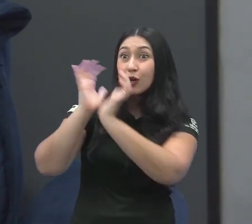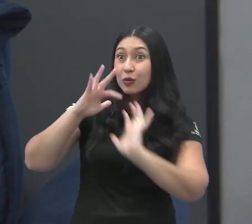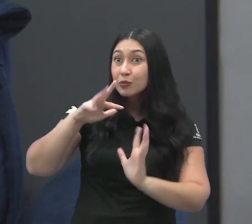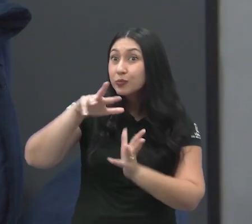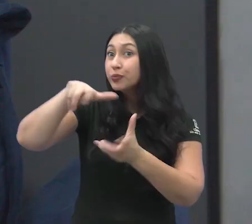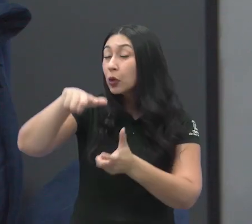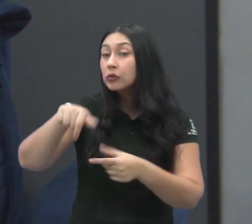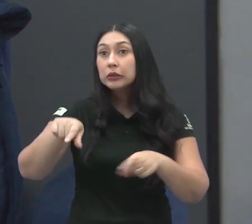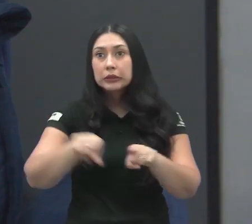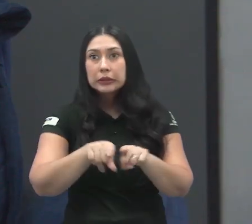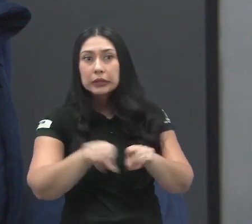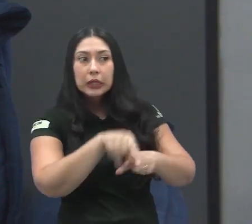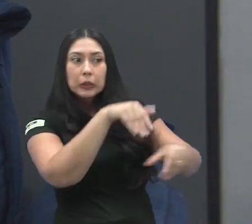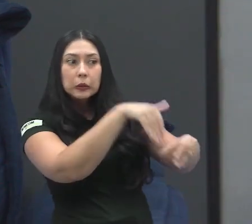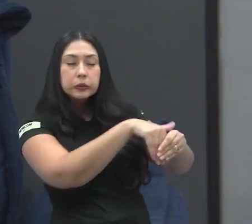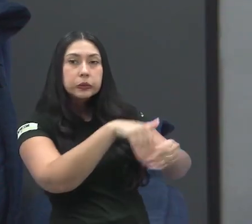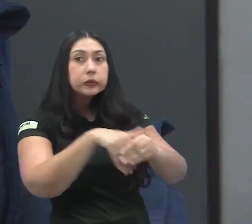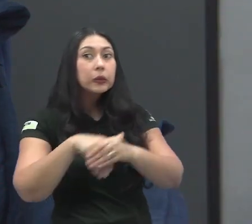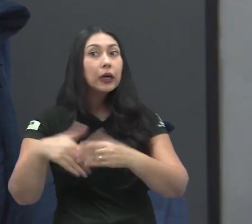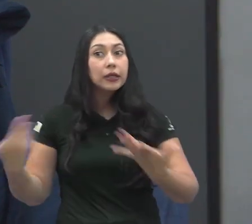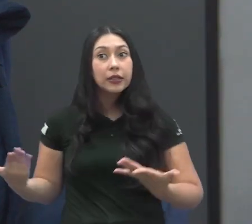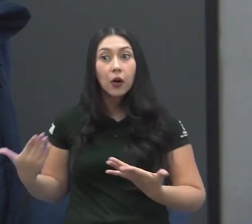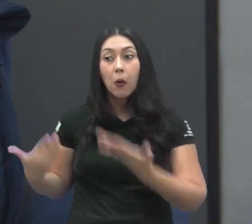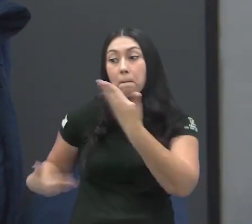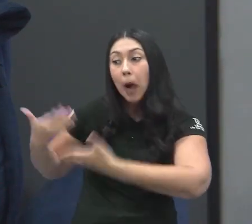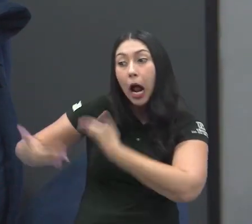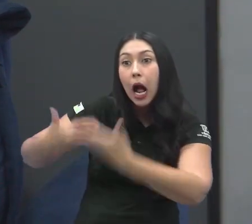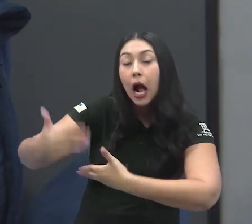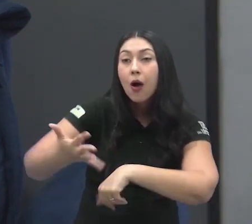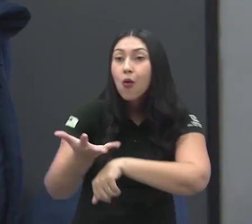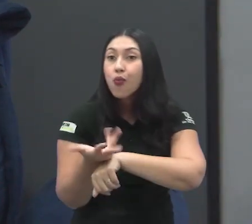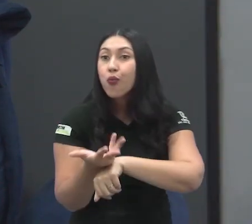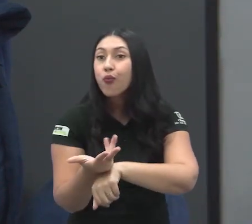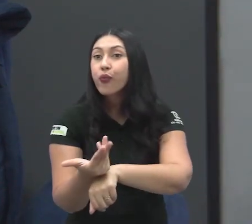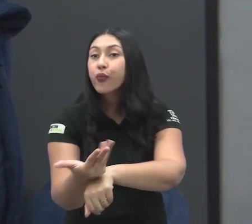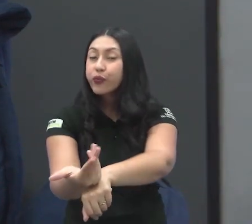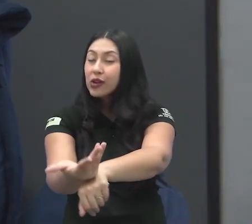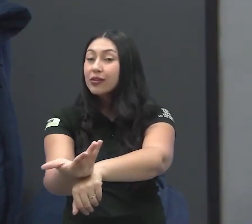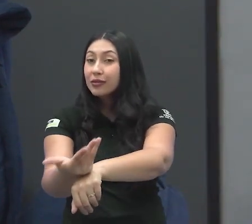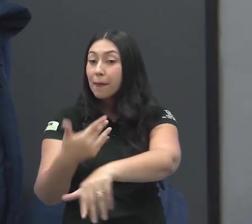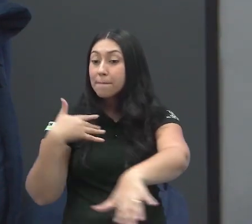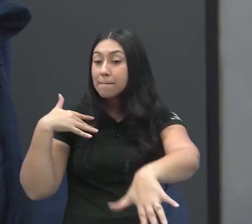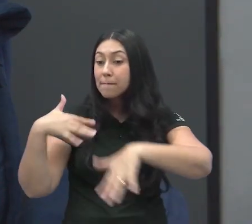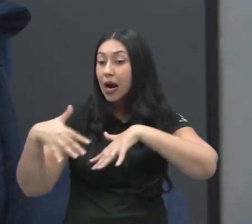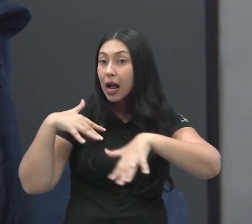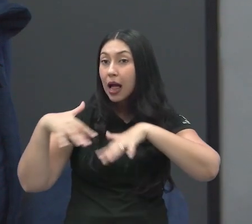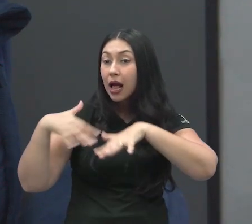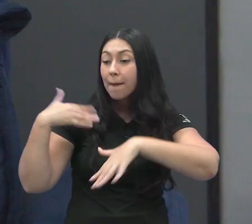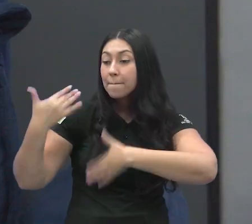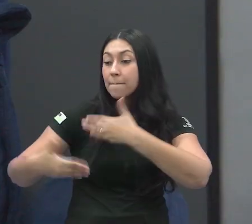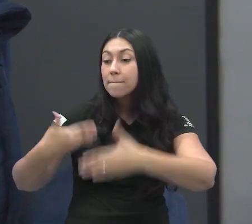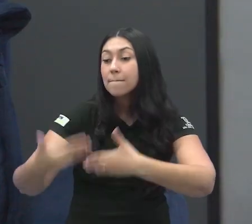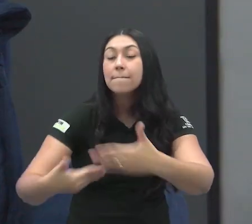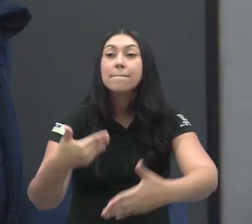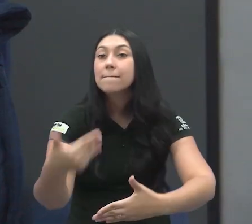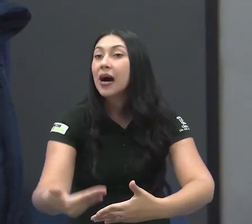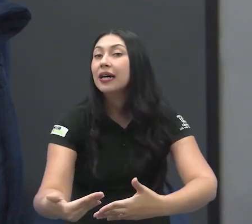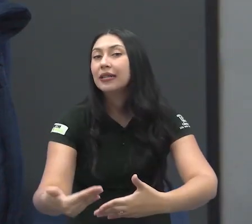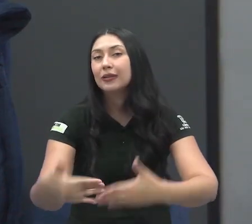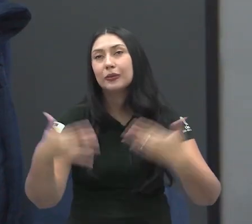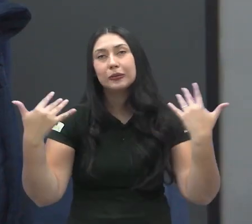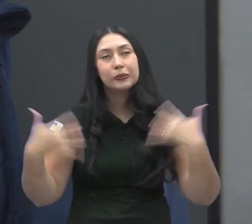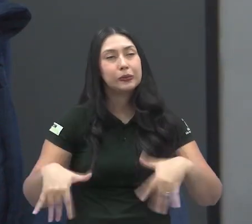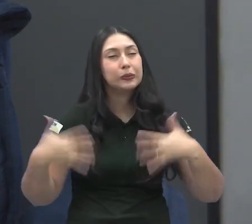eleição, então tudo fica mais rápido, né, a dinâmica do brasileiro em ano de Copa do Mundo e ano